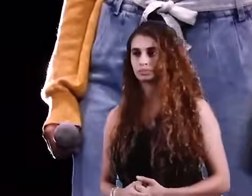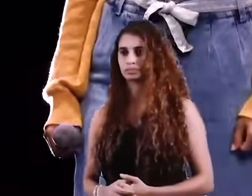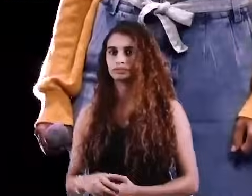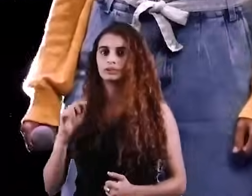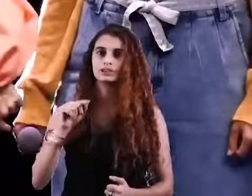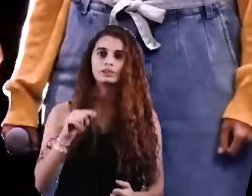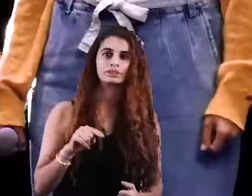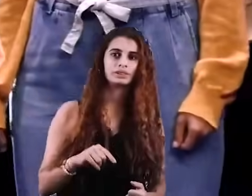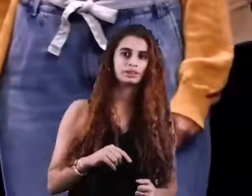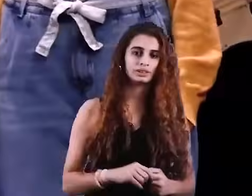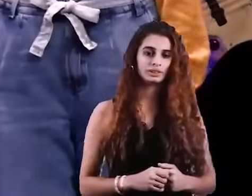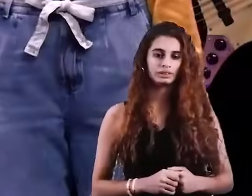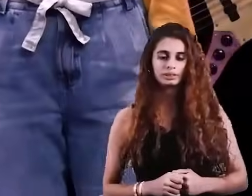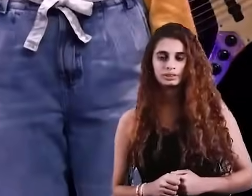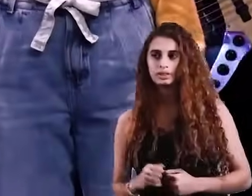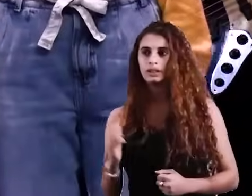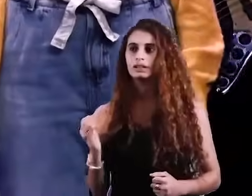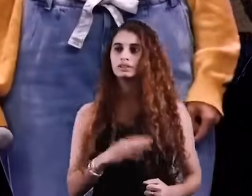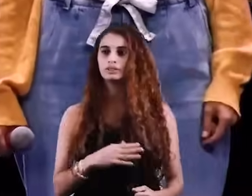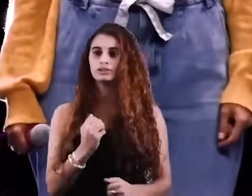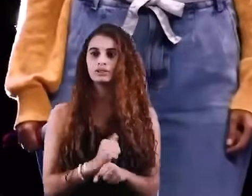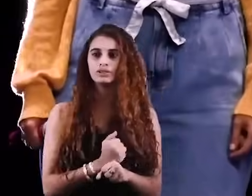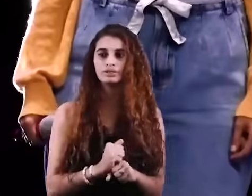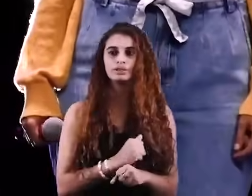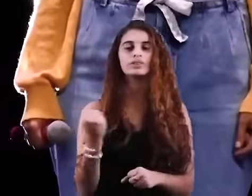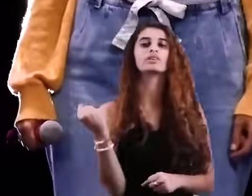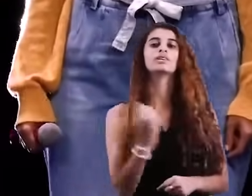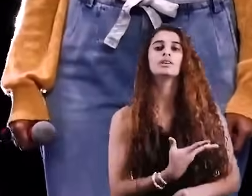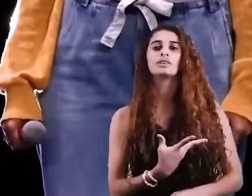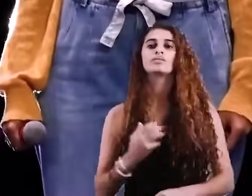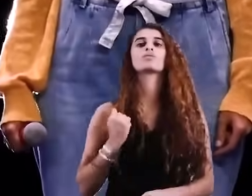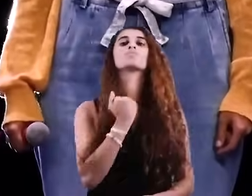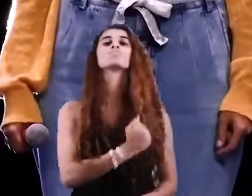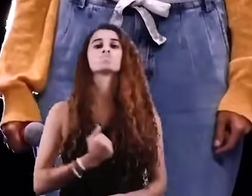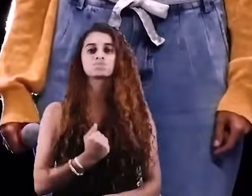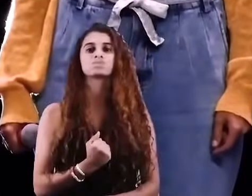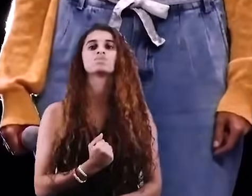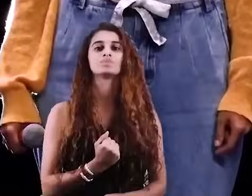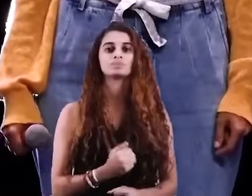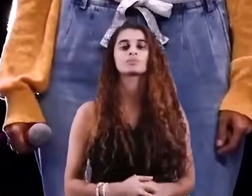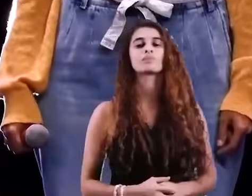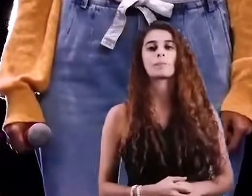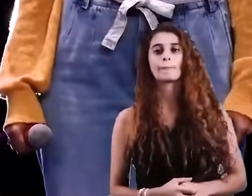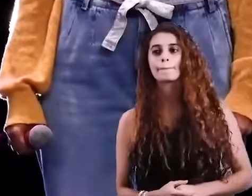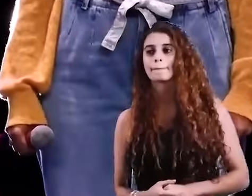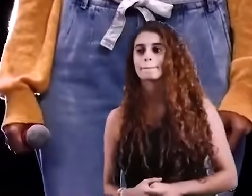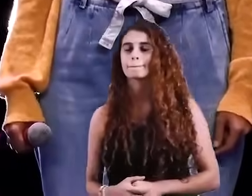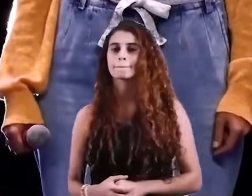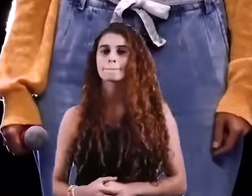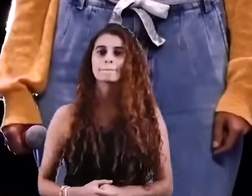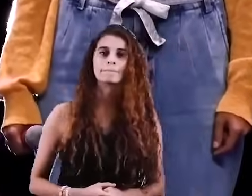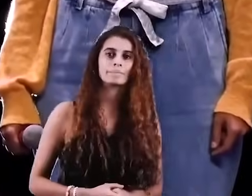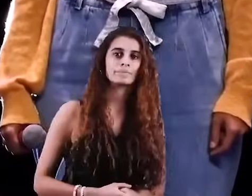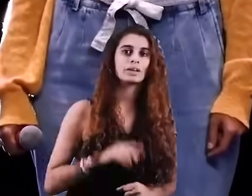Abigail. Você vai entrar esse novo ano como uma Abigail. Vai ter uma hora que você vai ficar